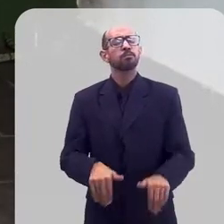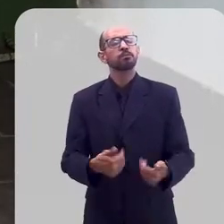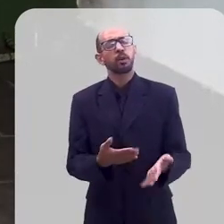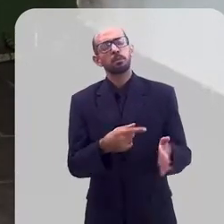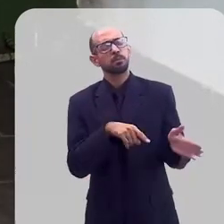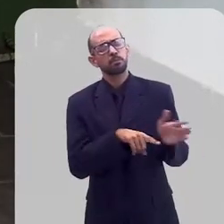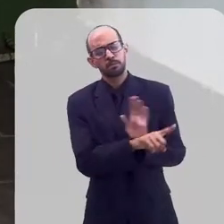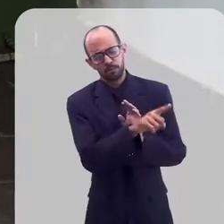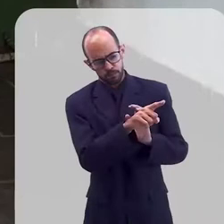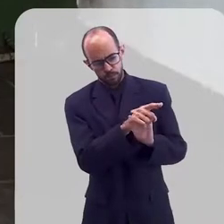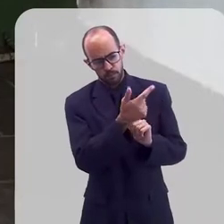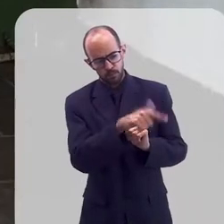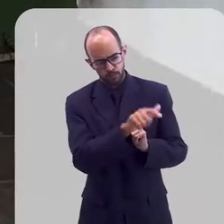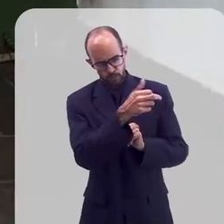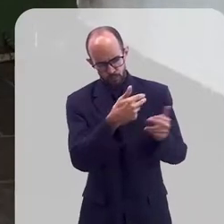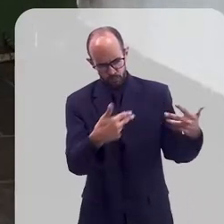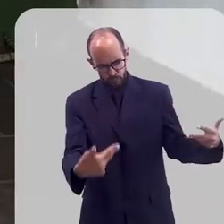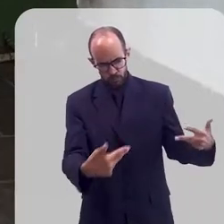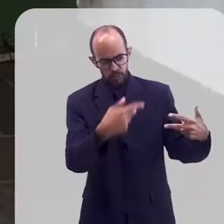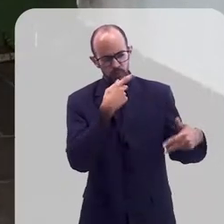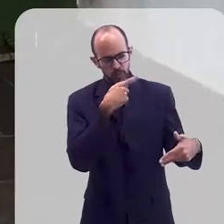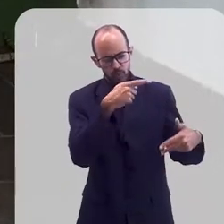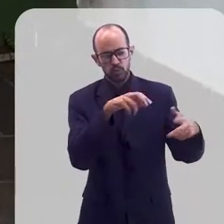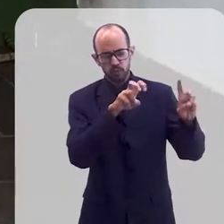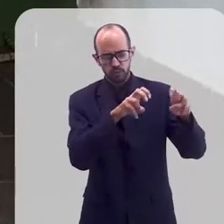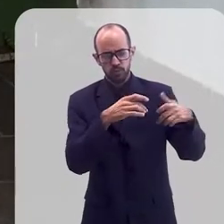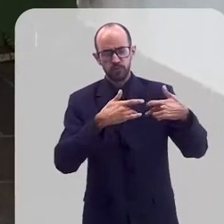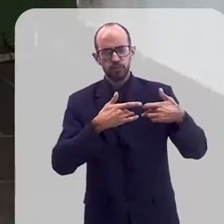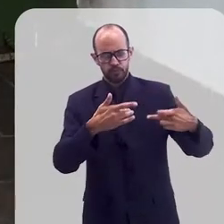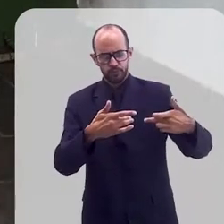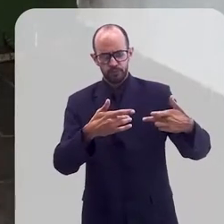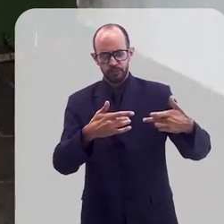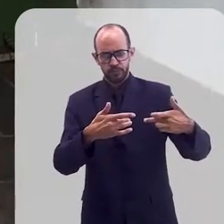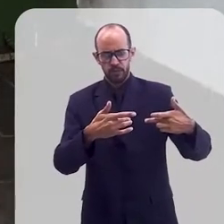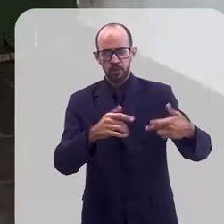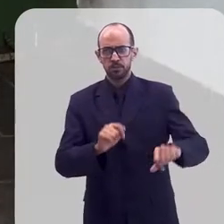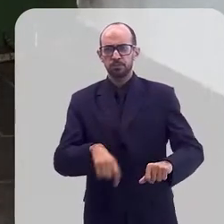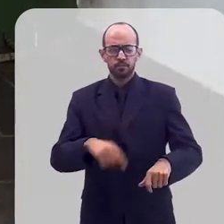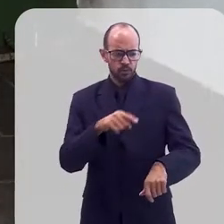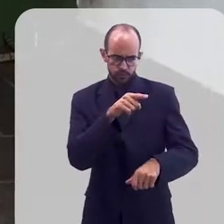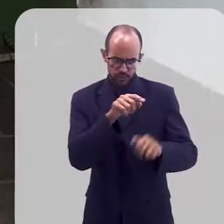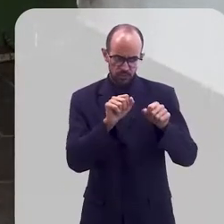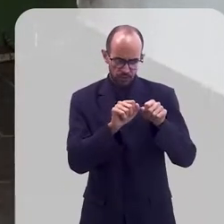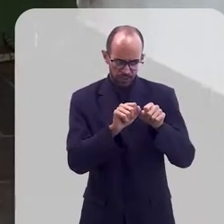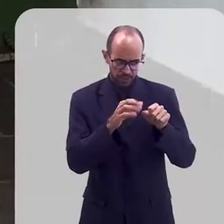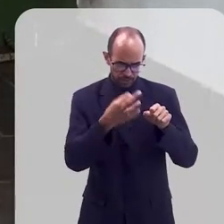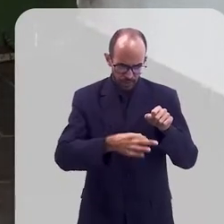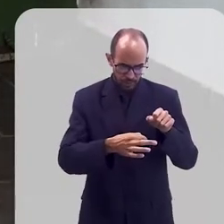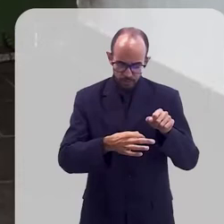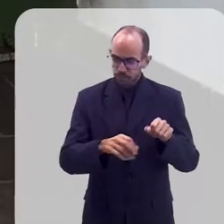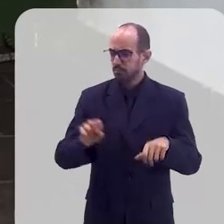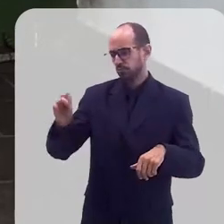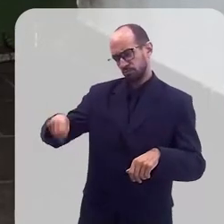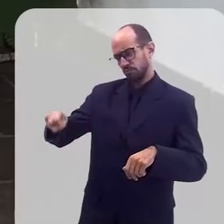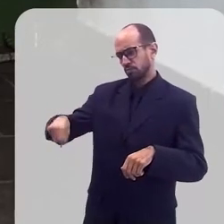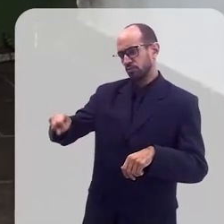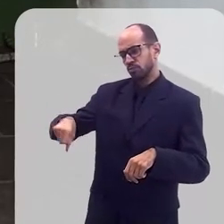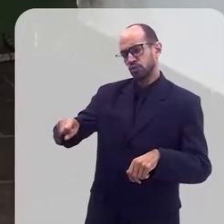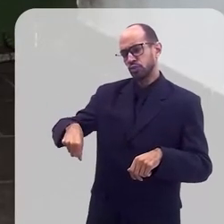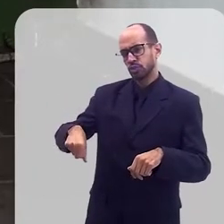outra coisa, você estava falando sobre a caridade, né? Sim. Vocês fazem muita, né?